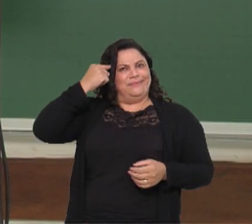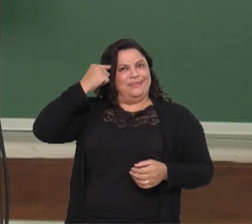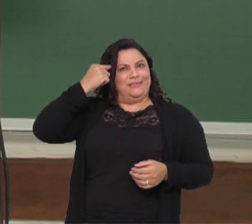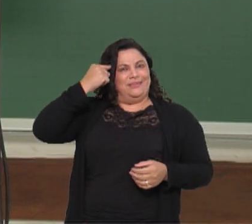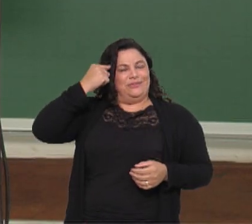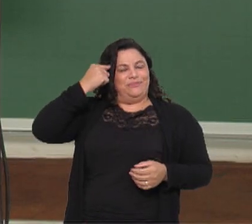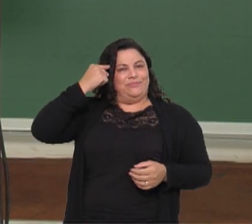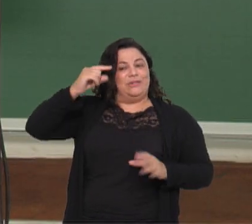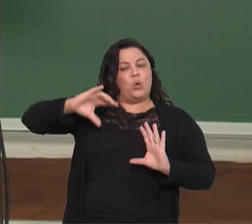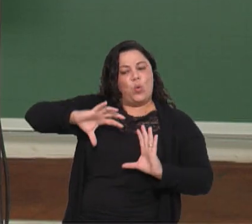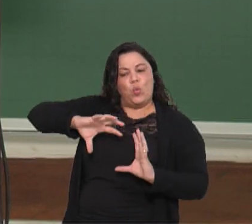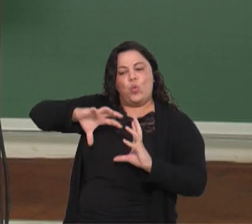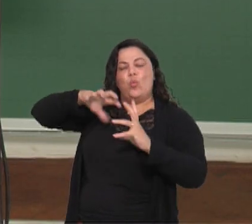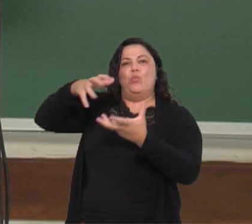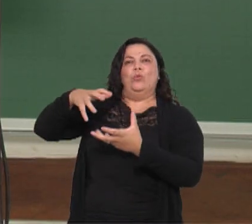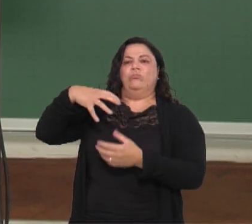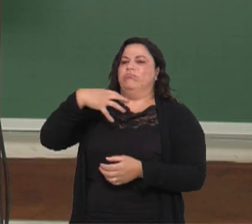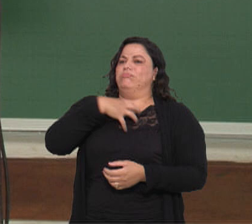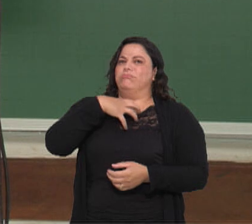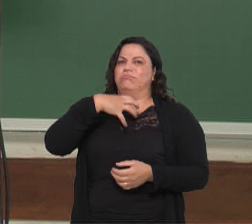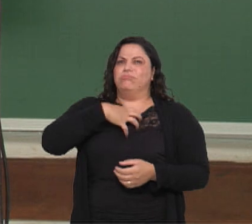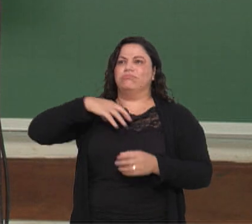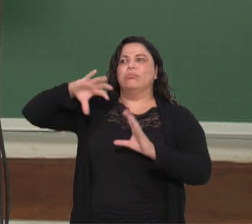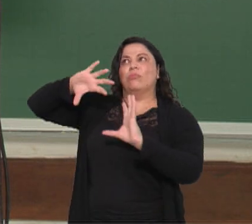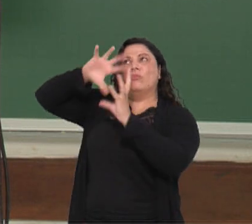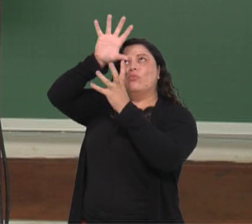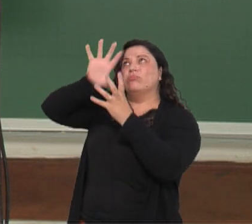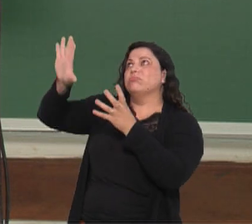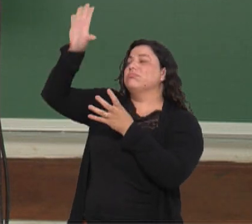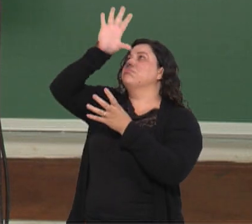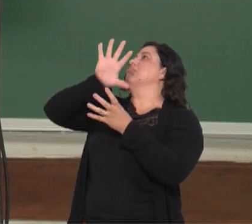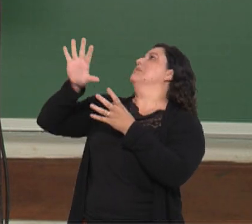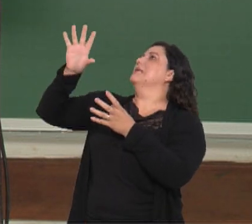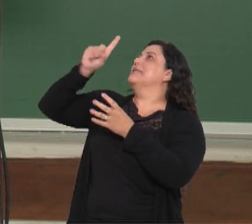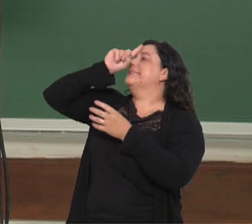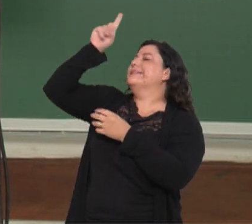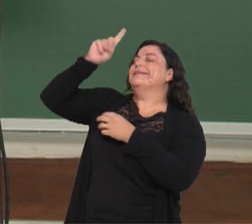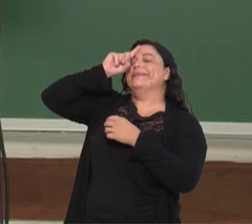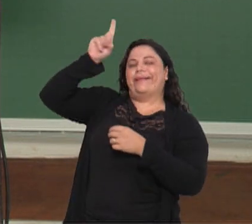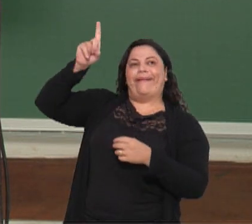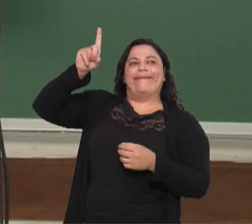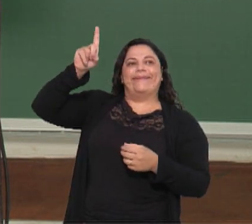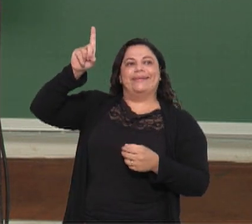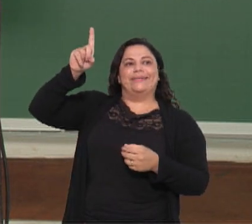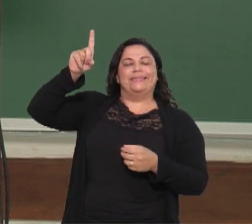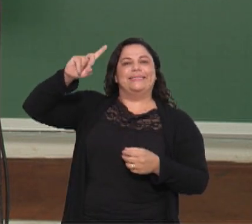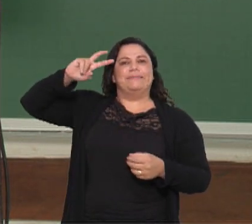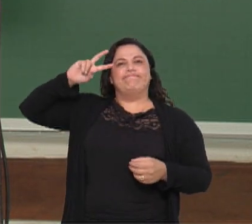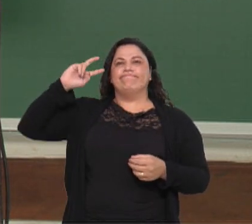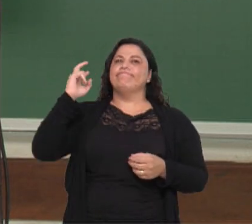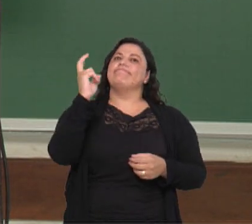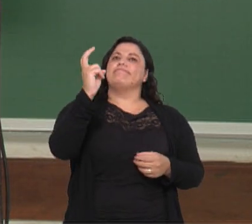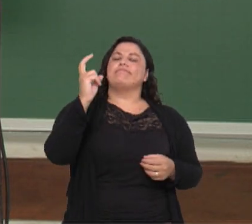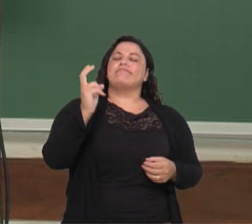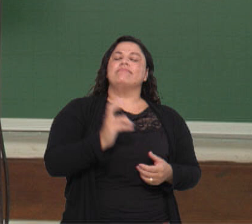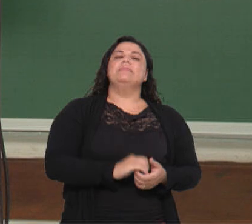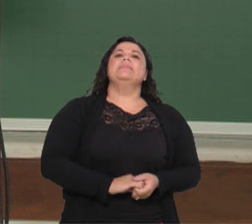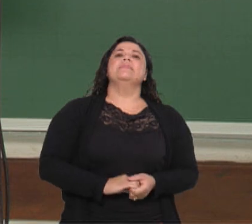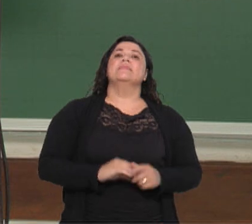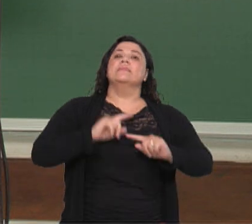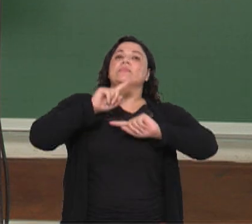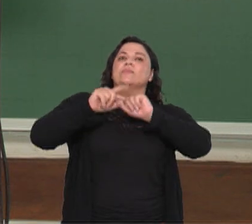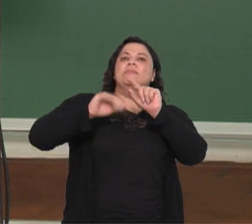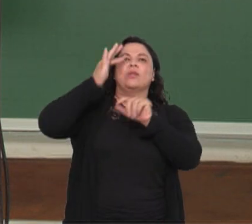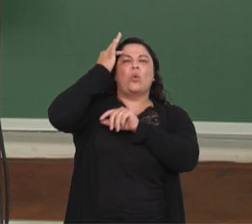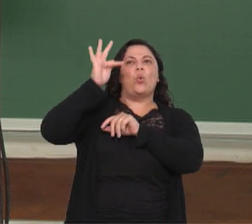mundo sensível e mundo das ideias, ou então mundo inteligível. A função do filósofo é,